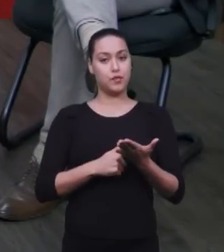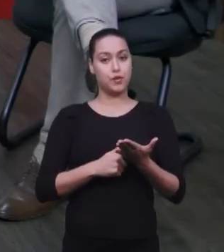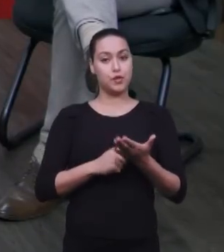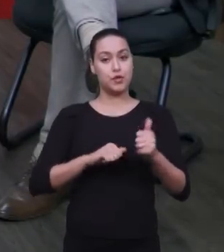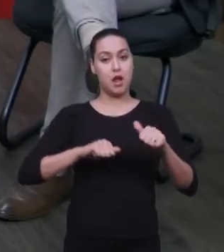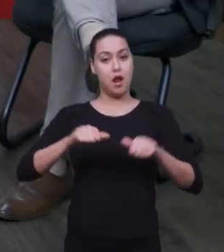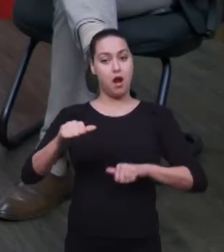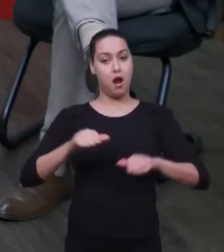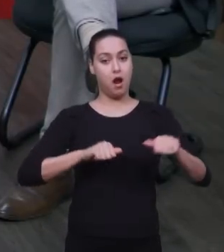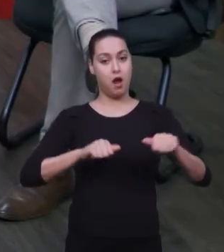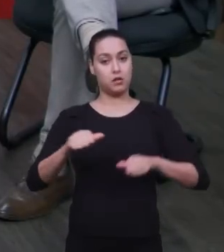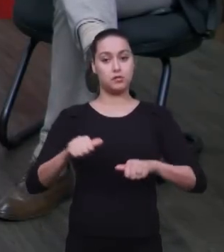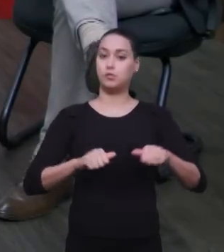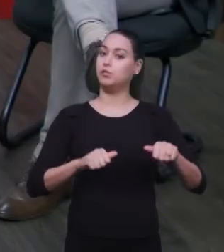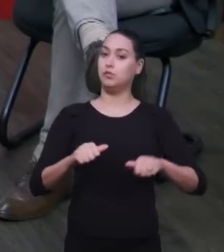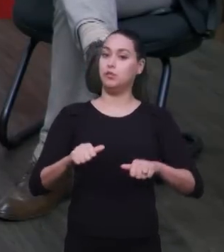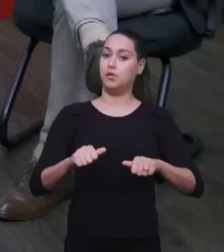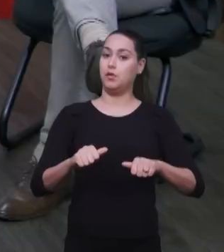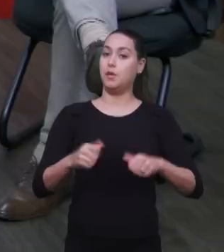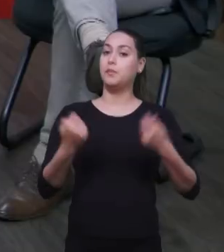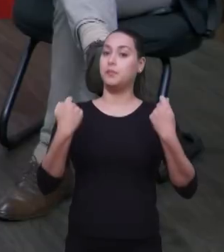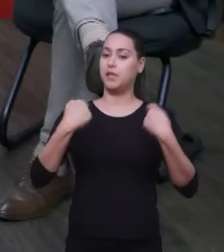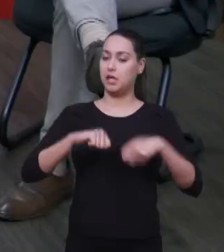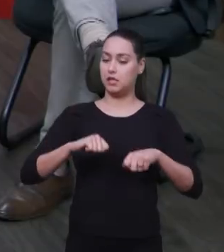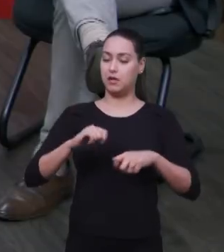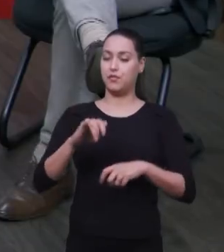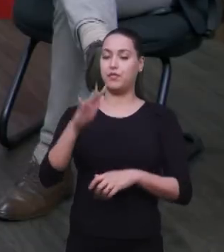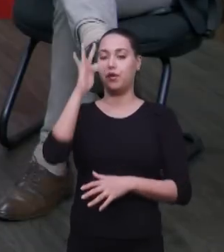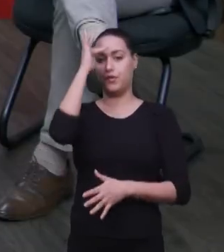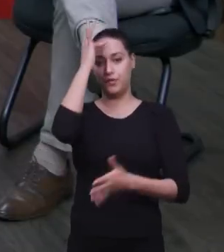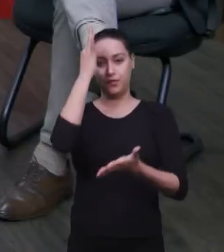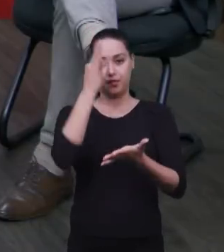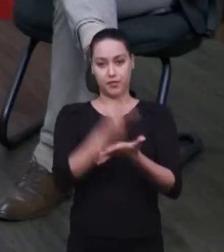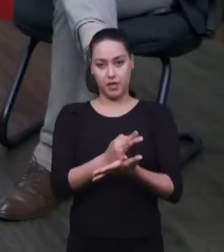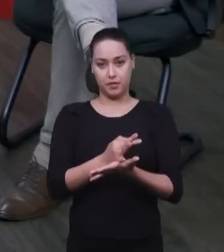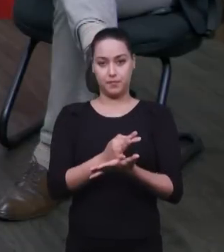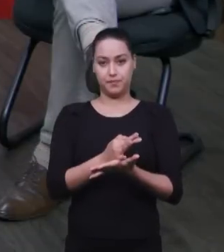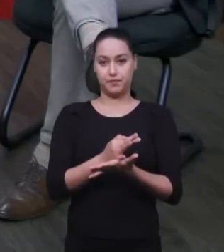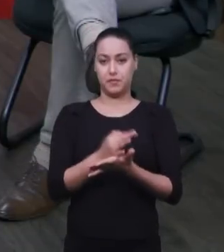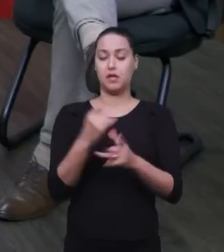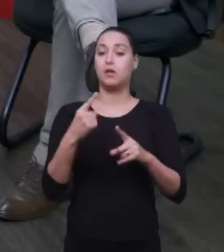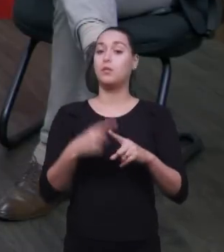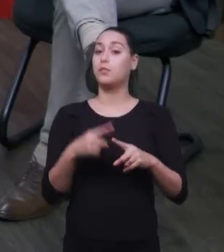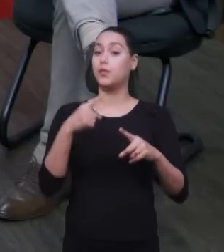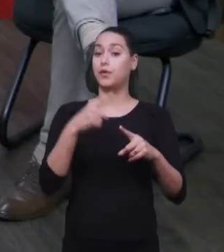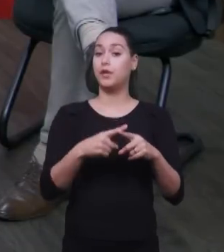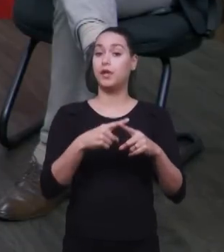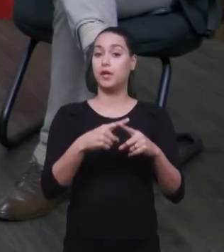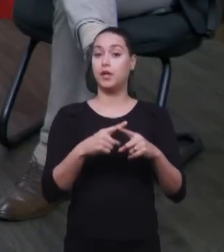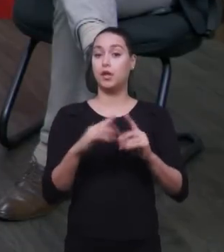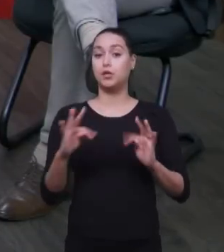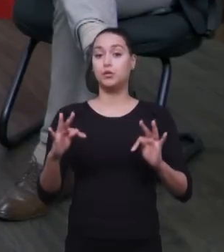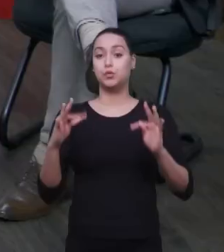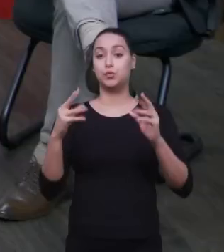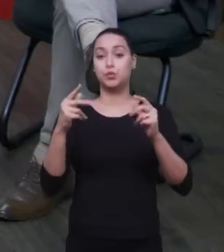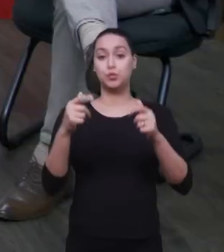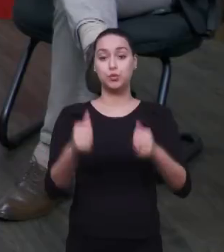Atos, era uma mensagem que demandava fé, porque